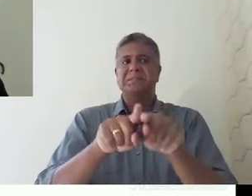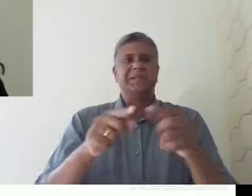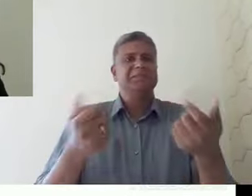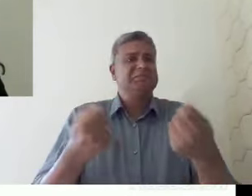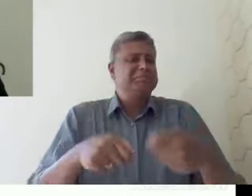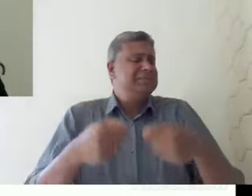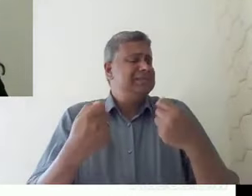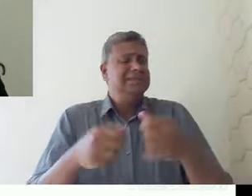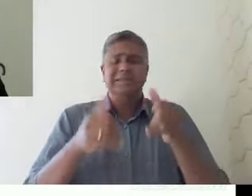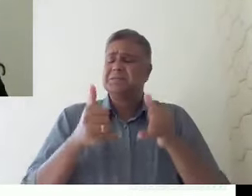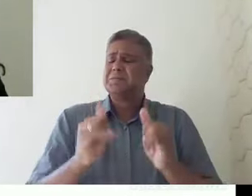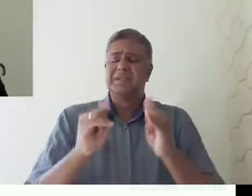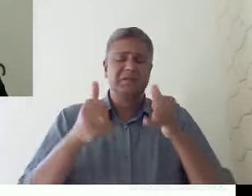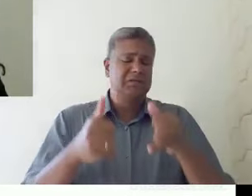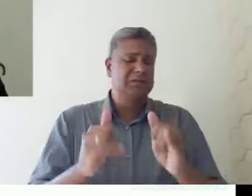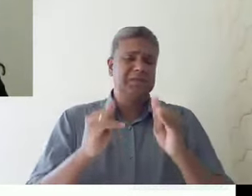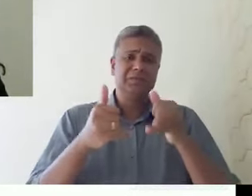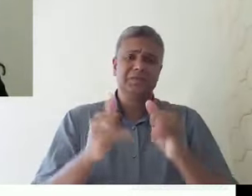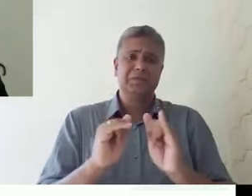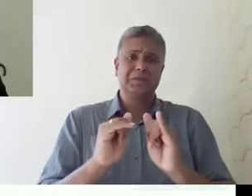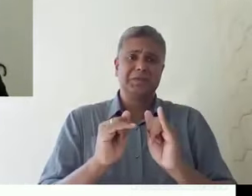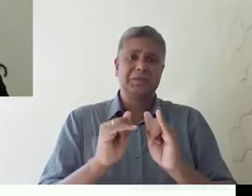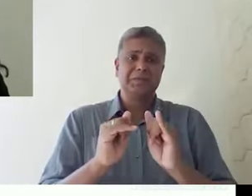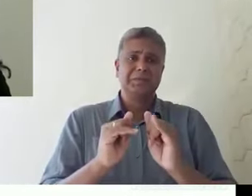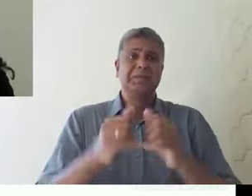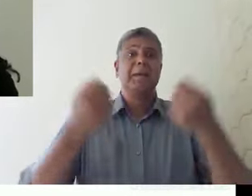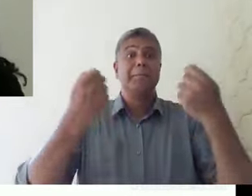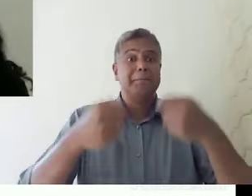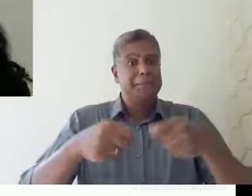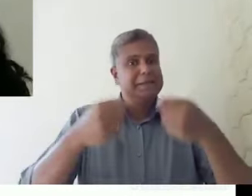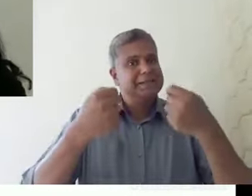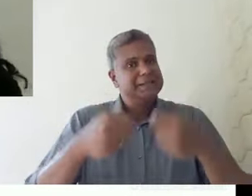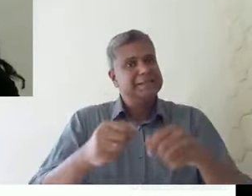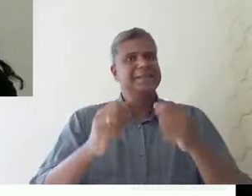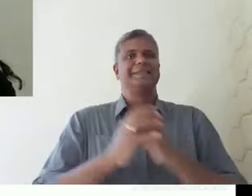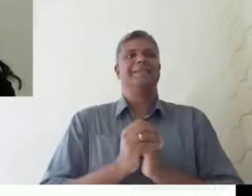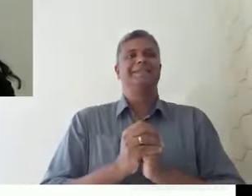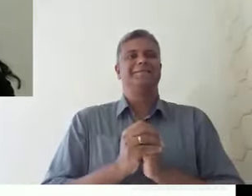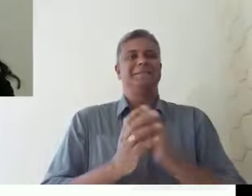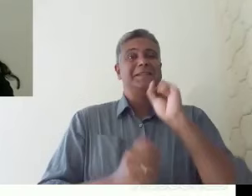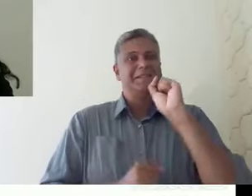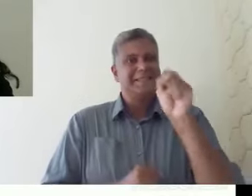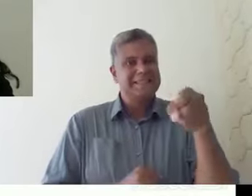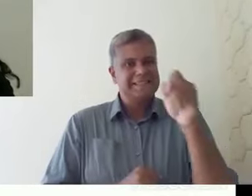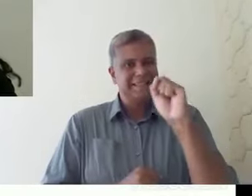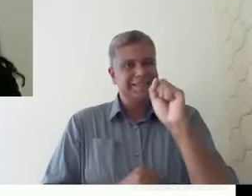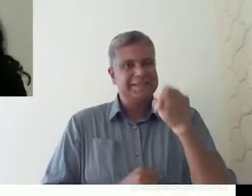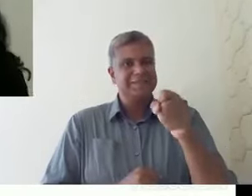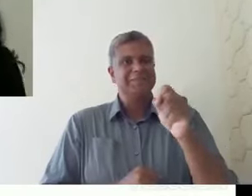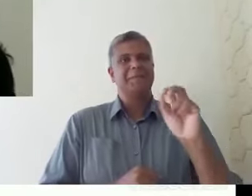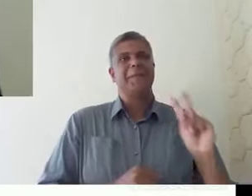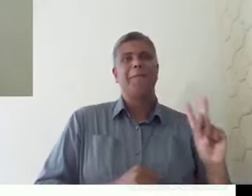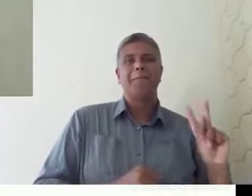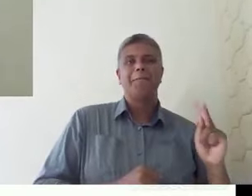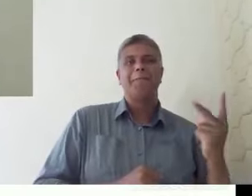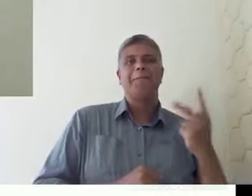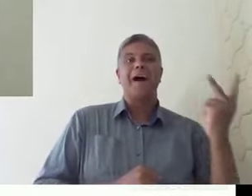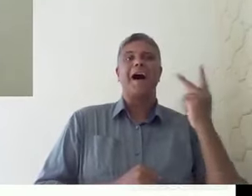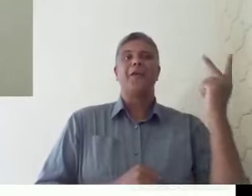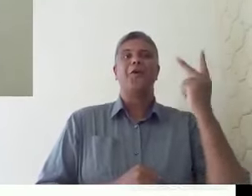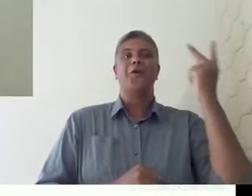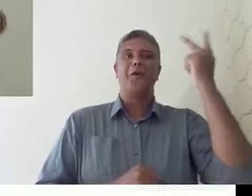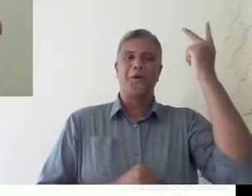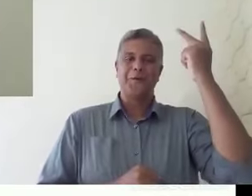de muitas informações. ela necessita apenas